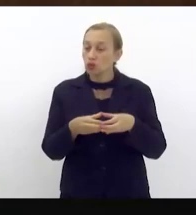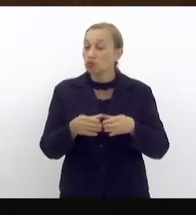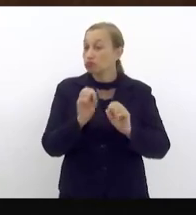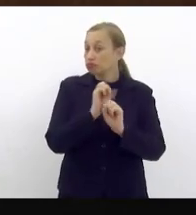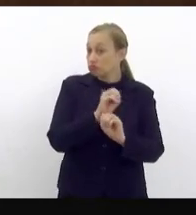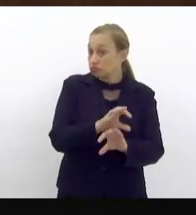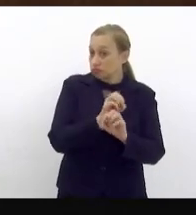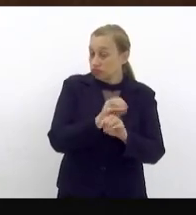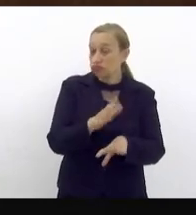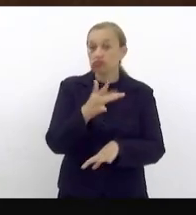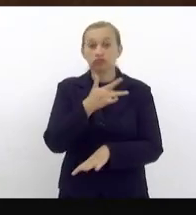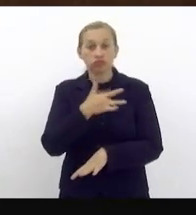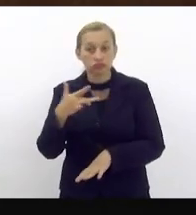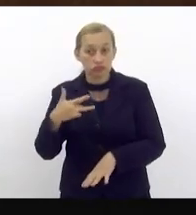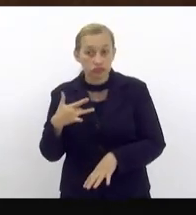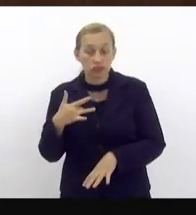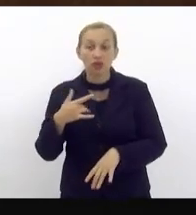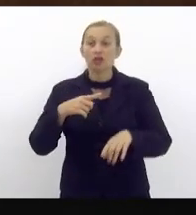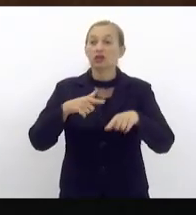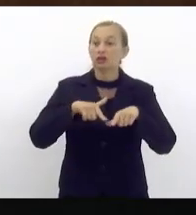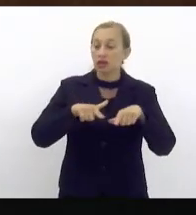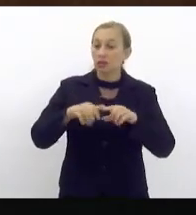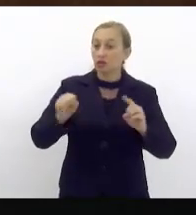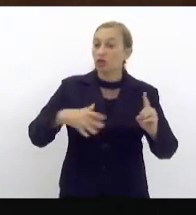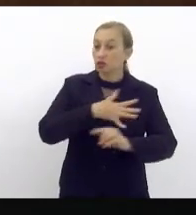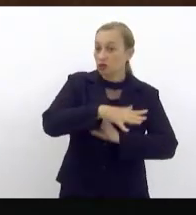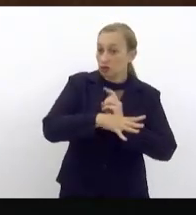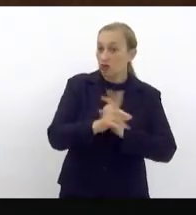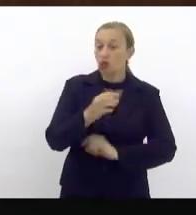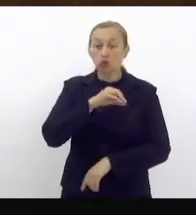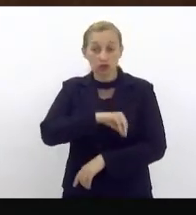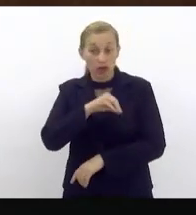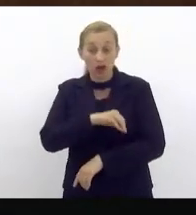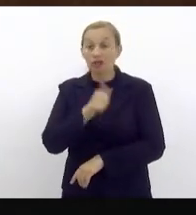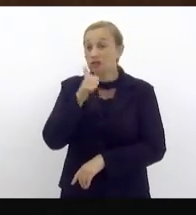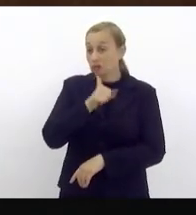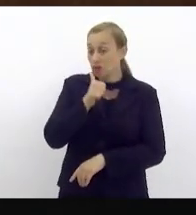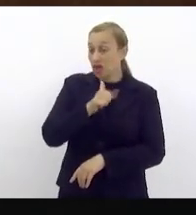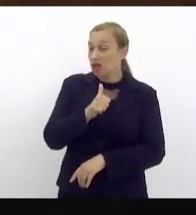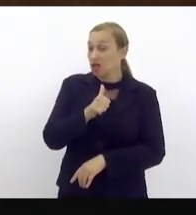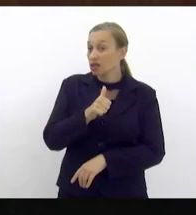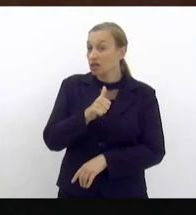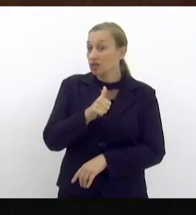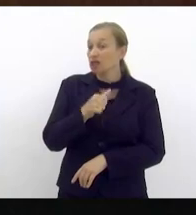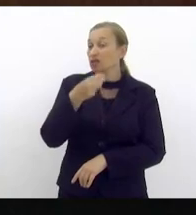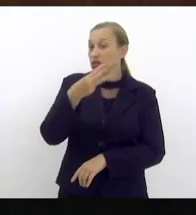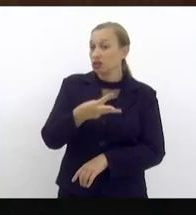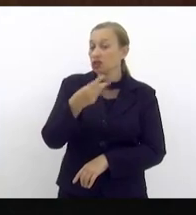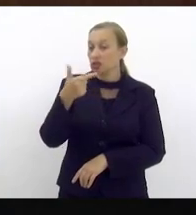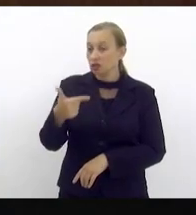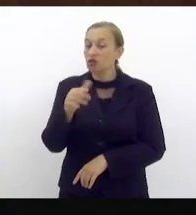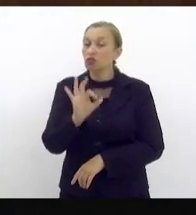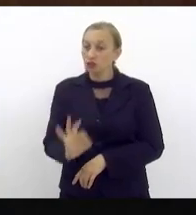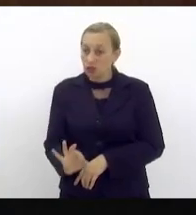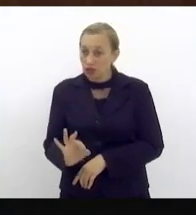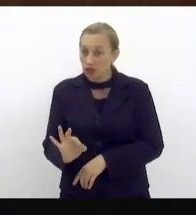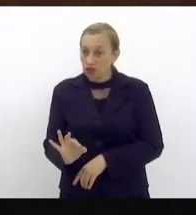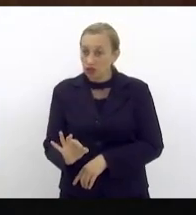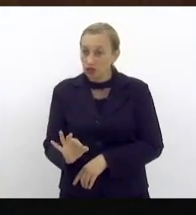educação saúde e serviços sociais o salário dessas mulheres chegam a 32%